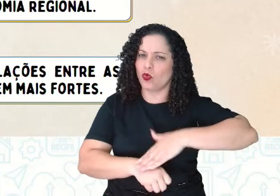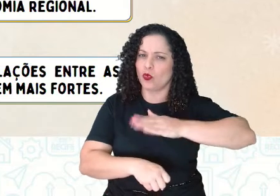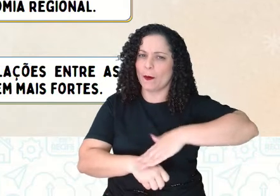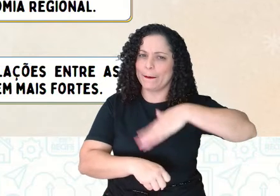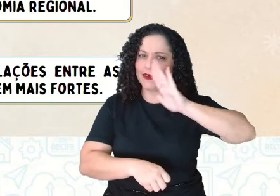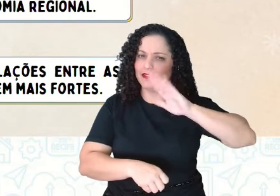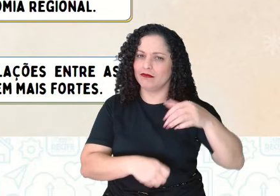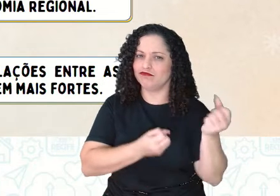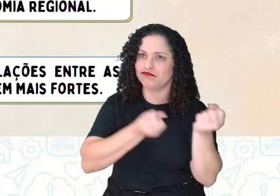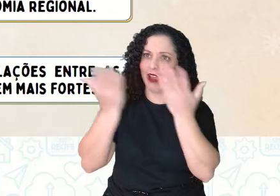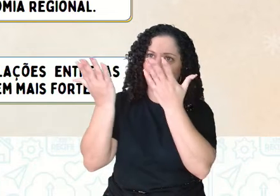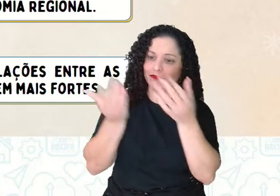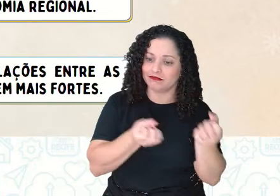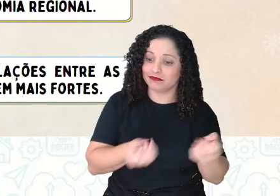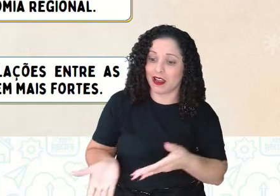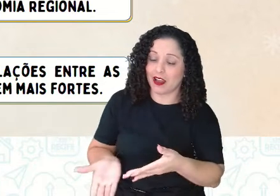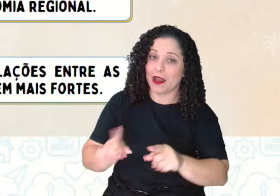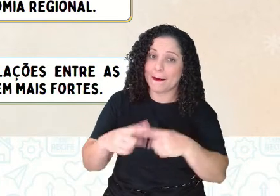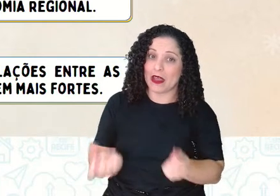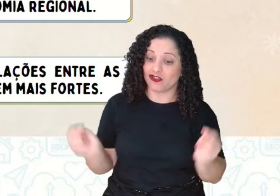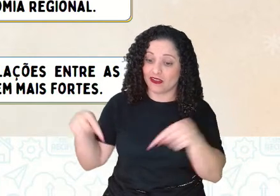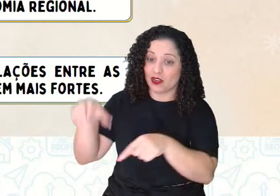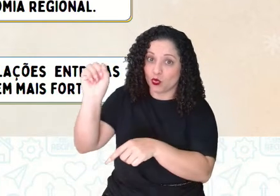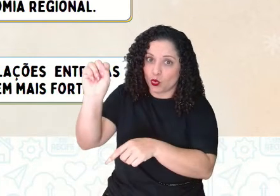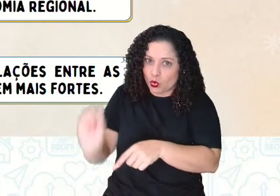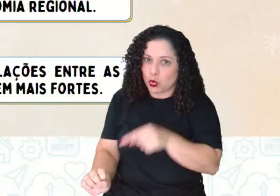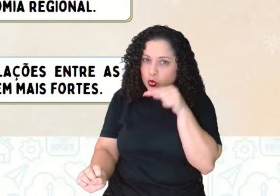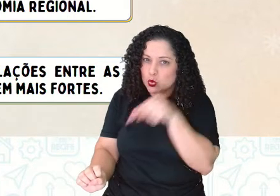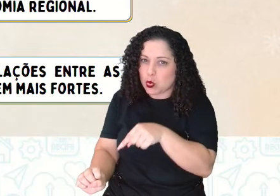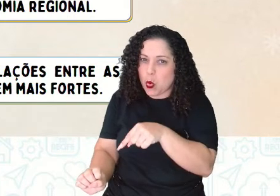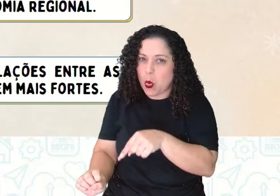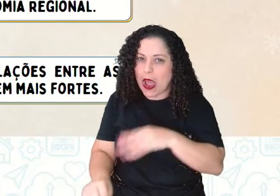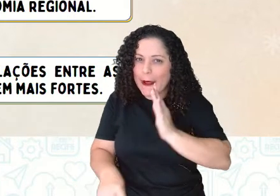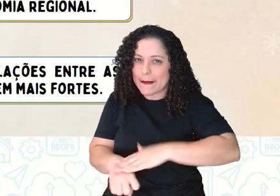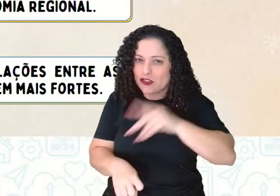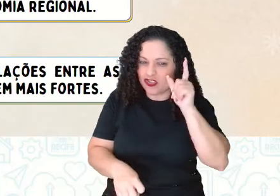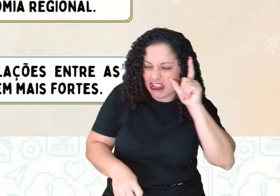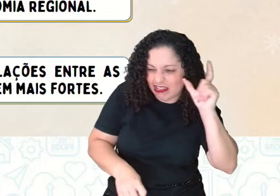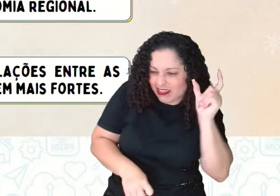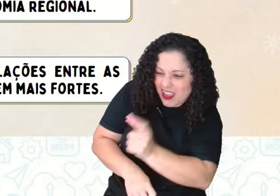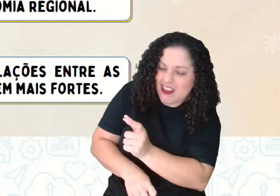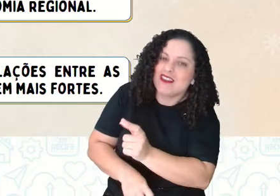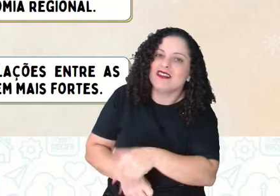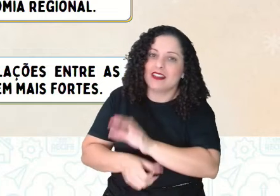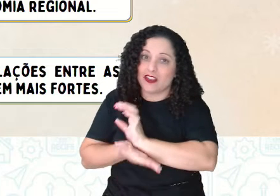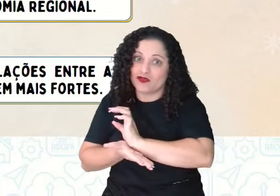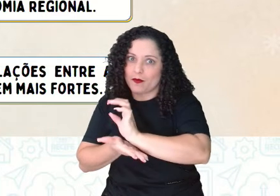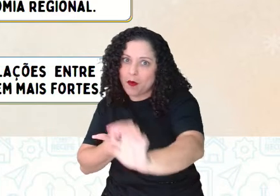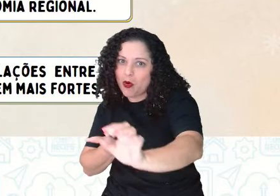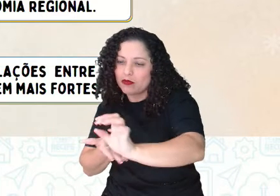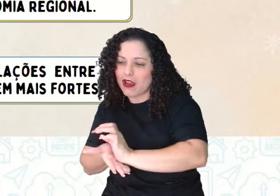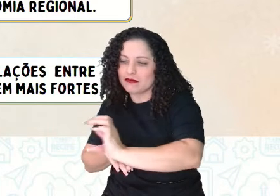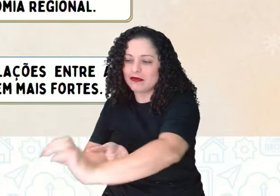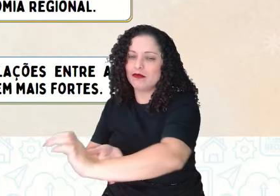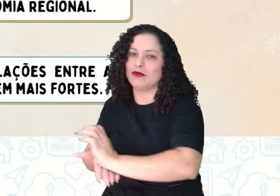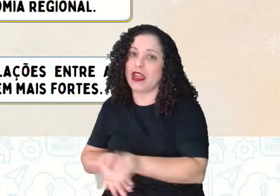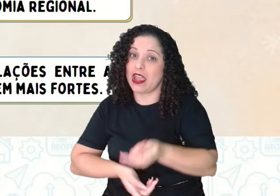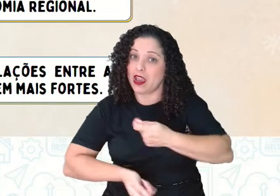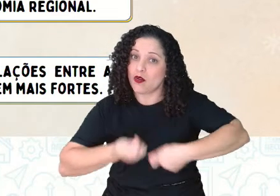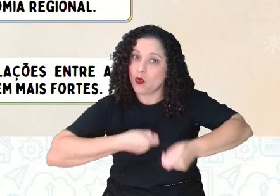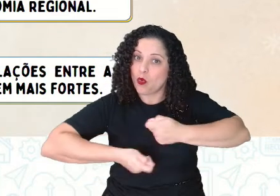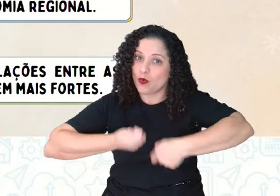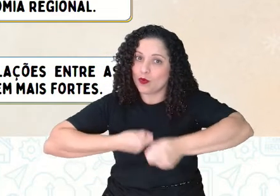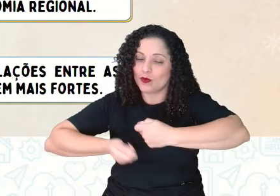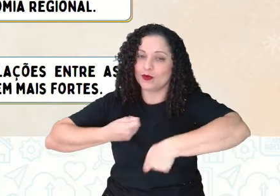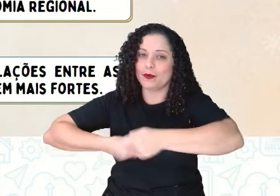essas colônias, apesar de que a colônia do sul tinha essa questão da exportação, né, dessa economia, né,